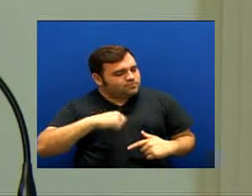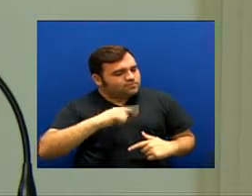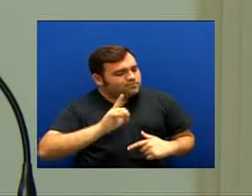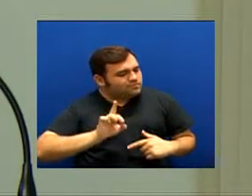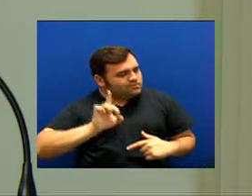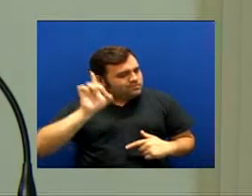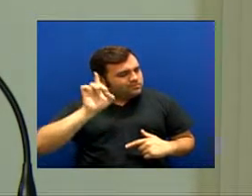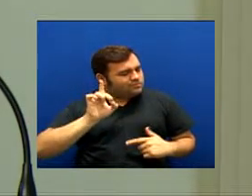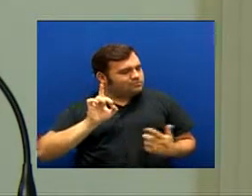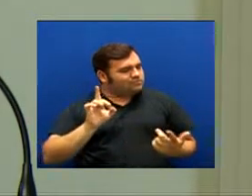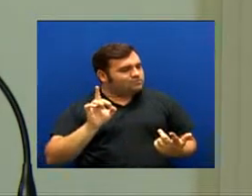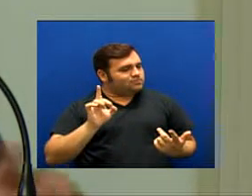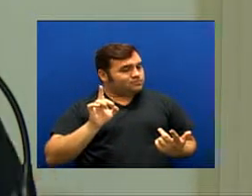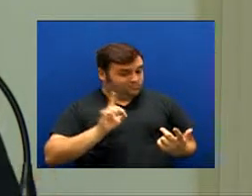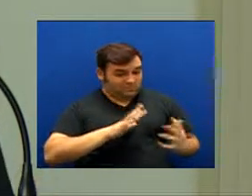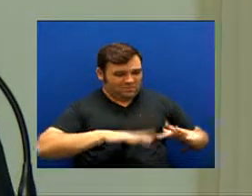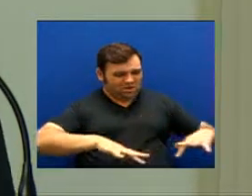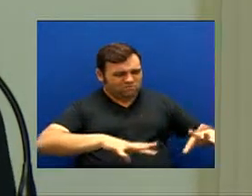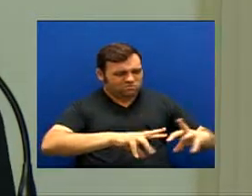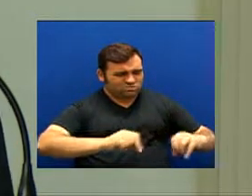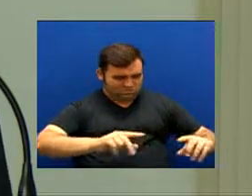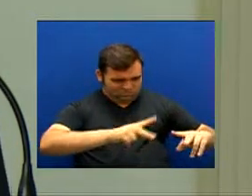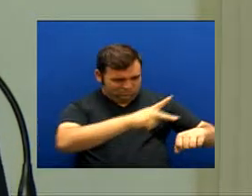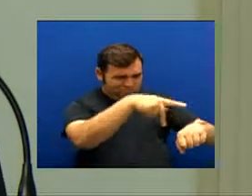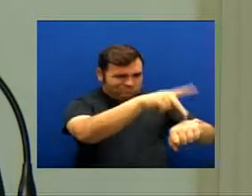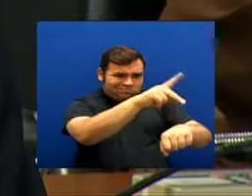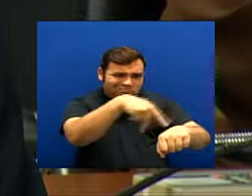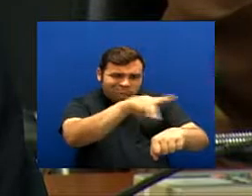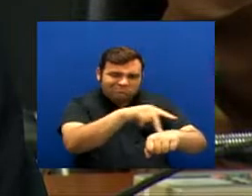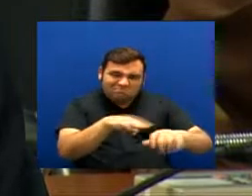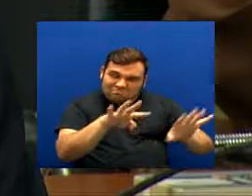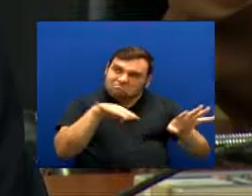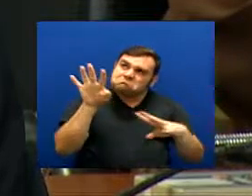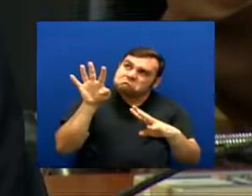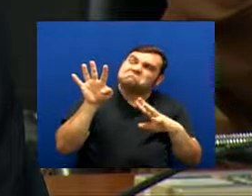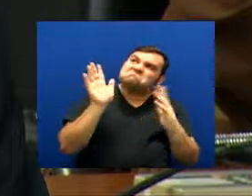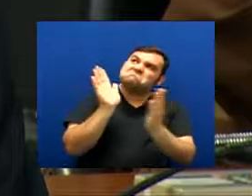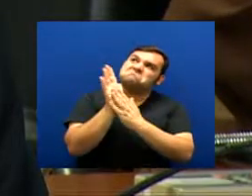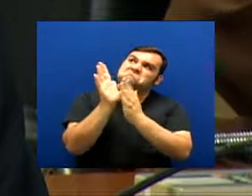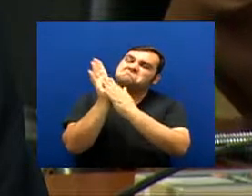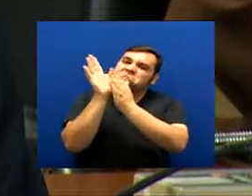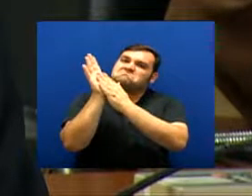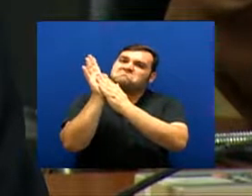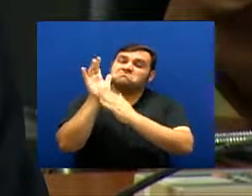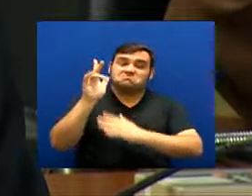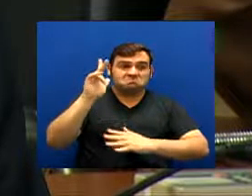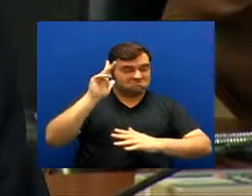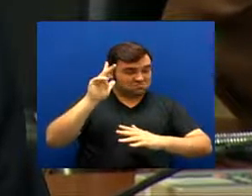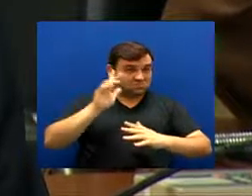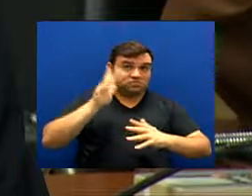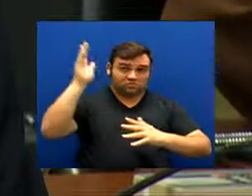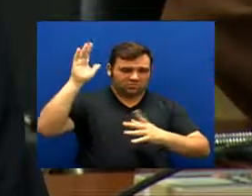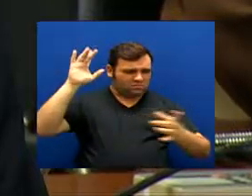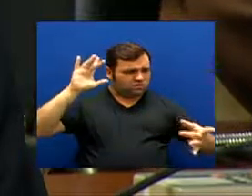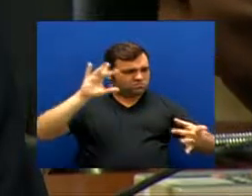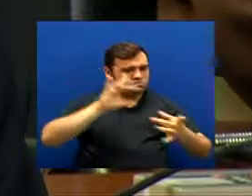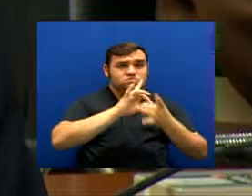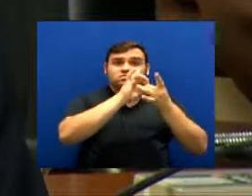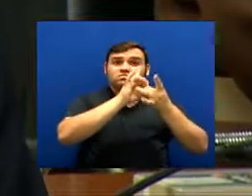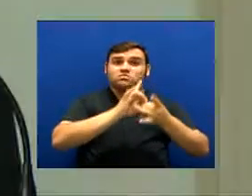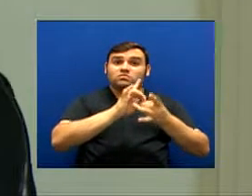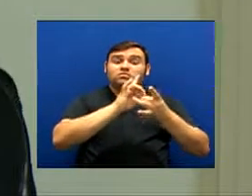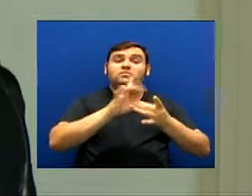pertence a um grupo religioso, ela não pertence a uma bandeira denominacional, mas é a palavra do próprio